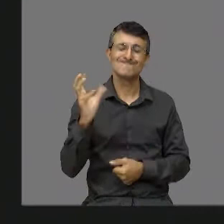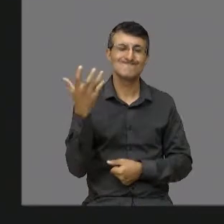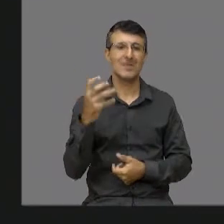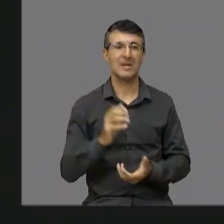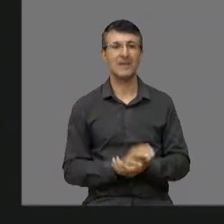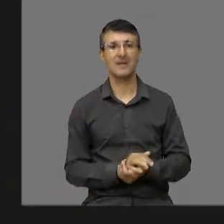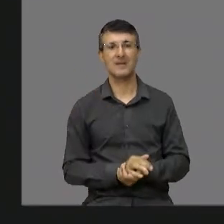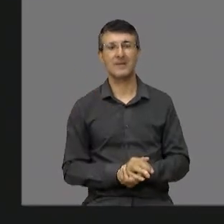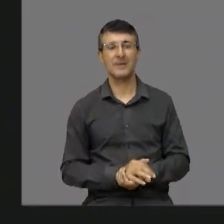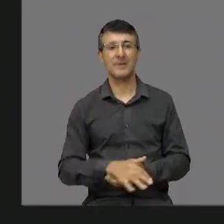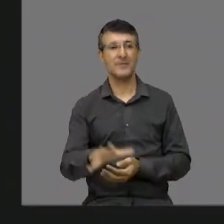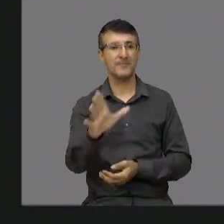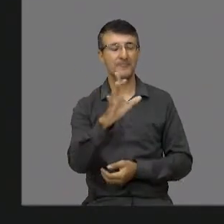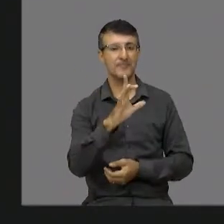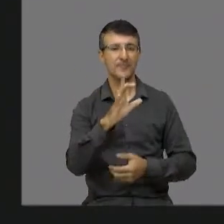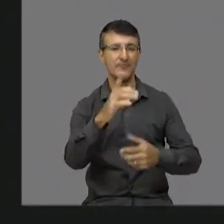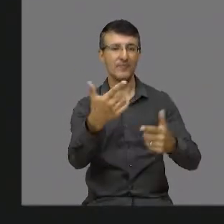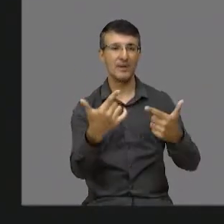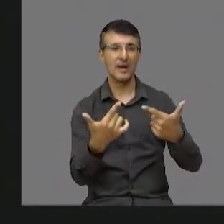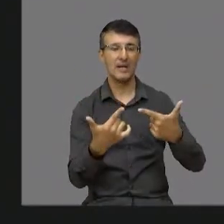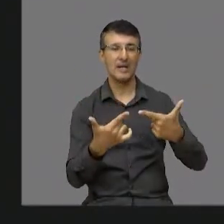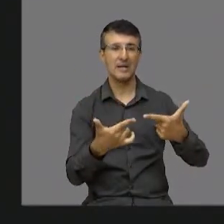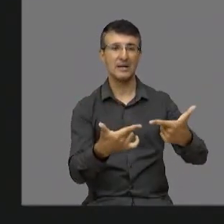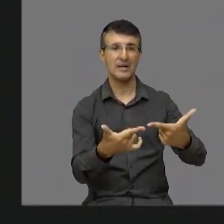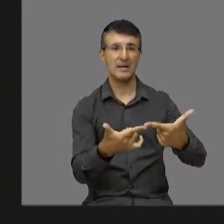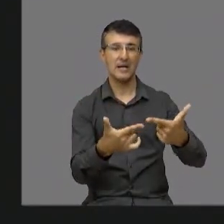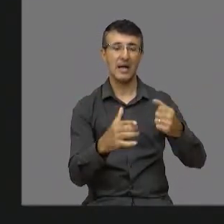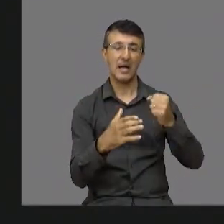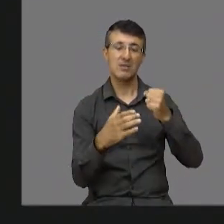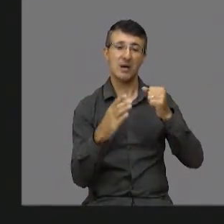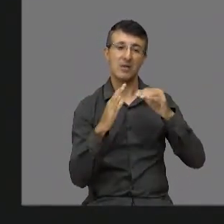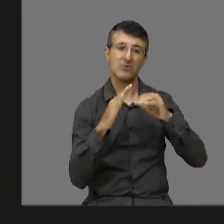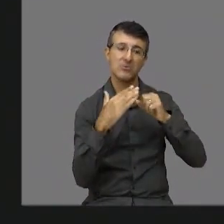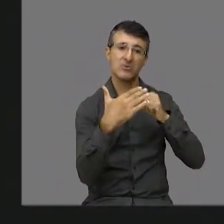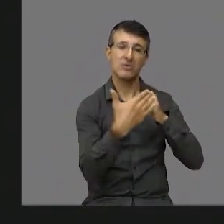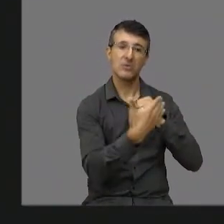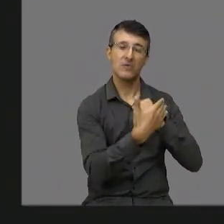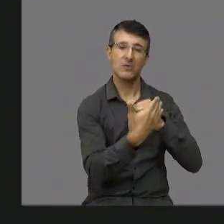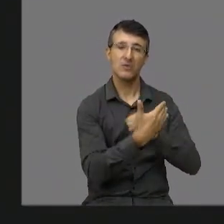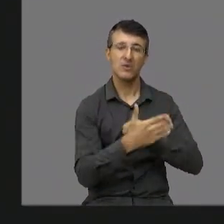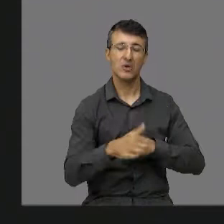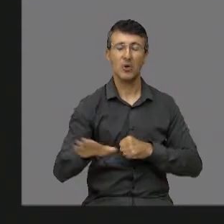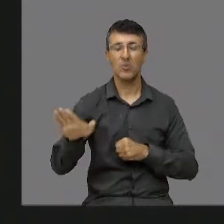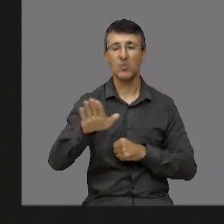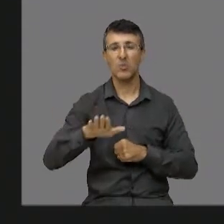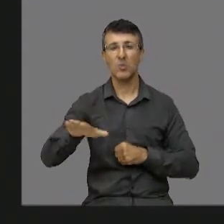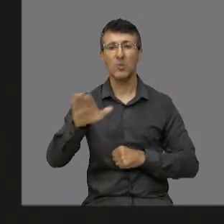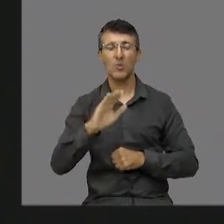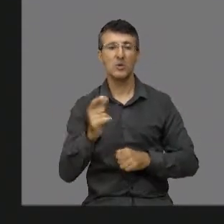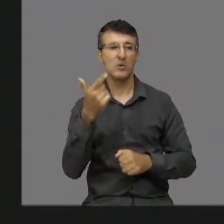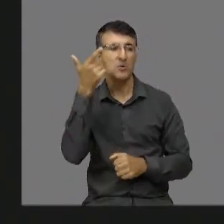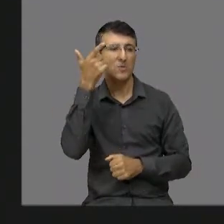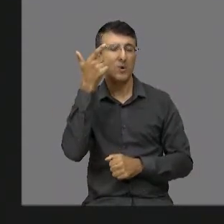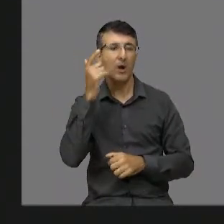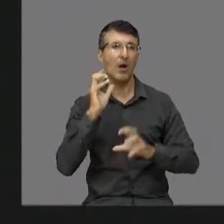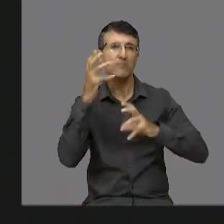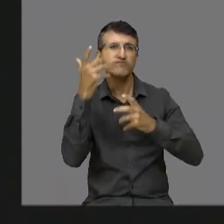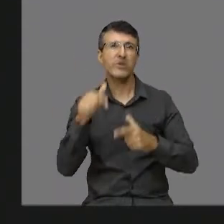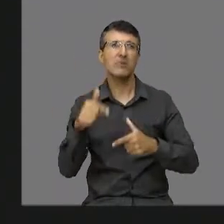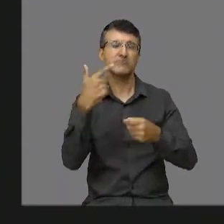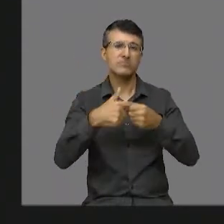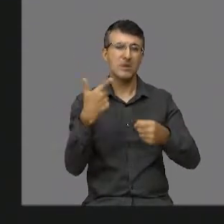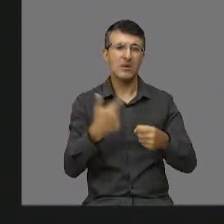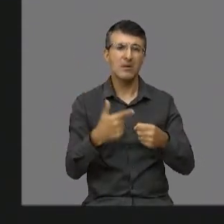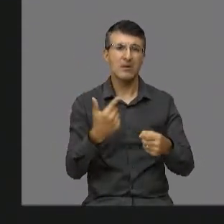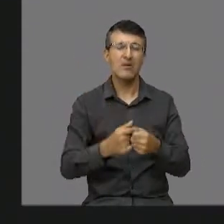cidade, onde as mulheres, né, procuram, principalmente aí quando a questão assistencial jurídica que vocês fazem. Eu mesmo tenho